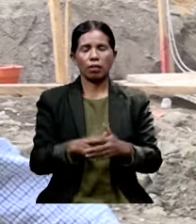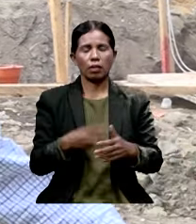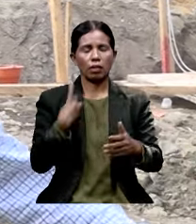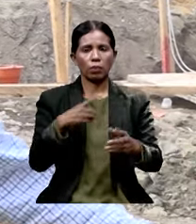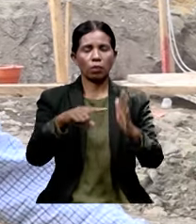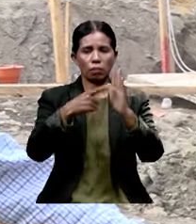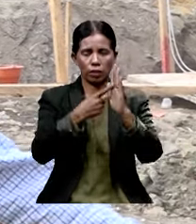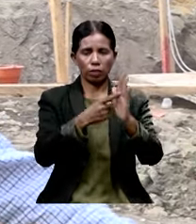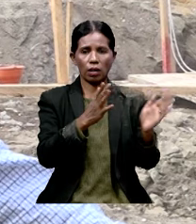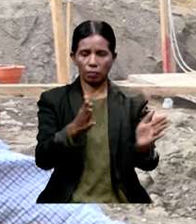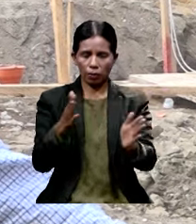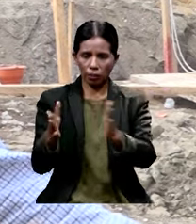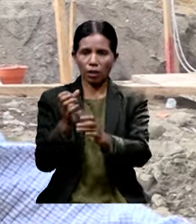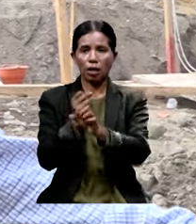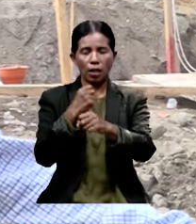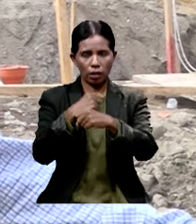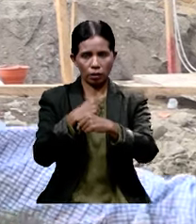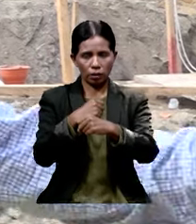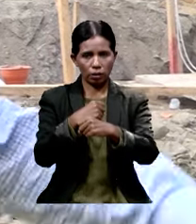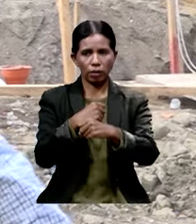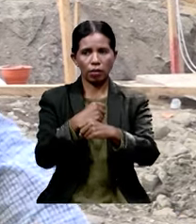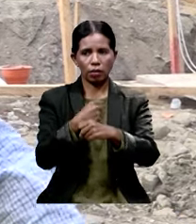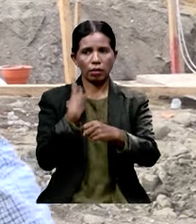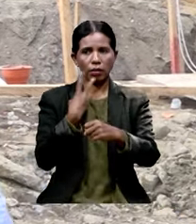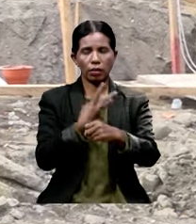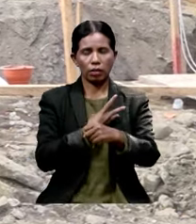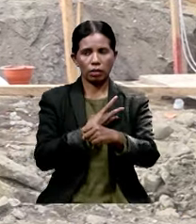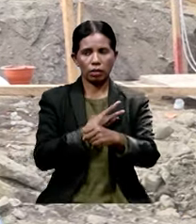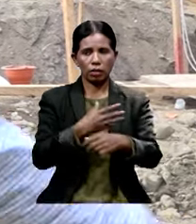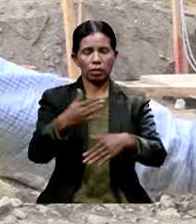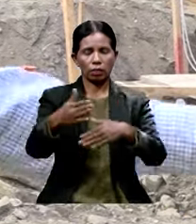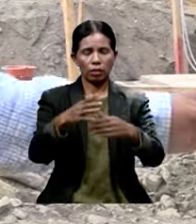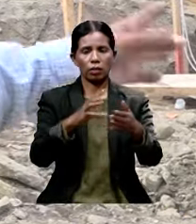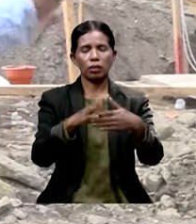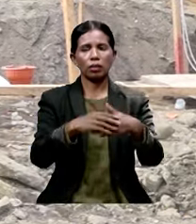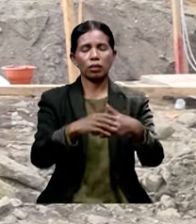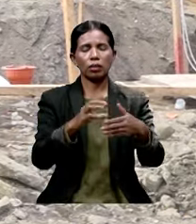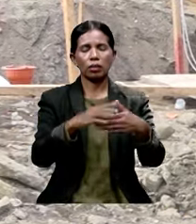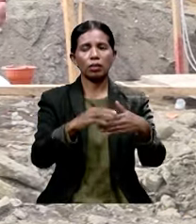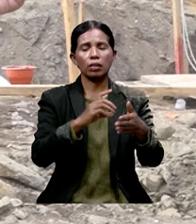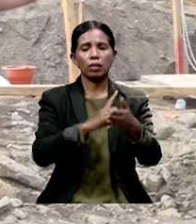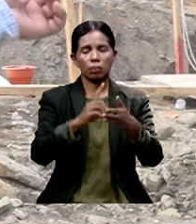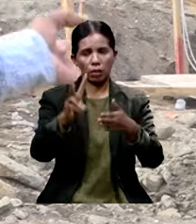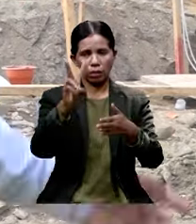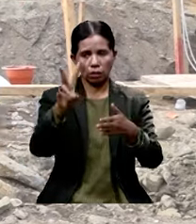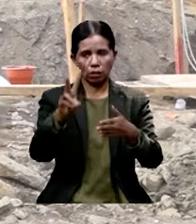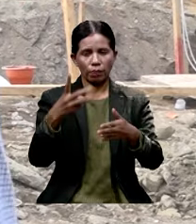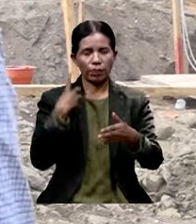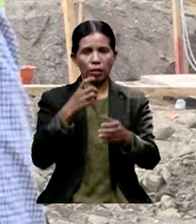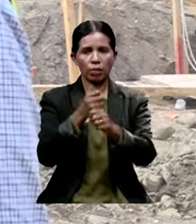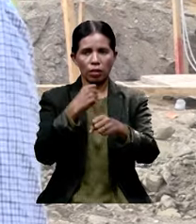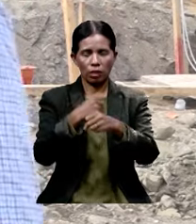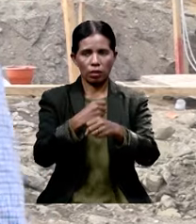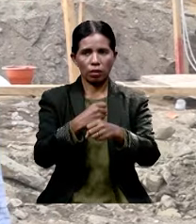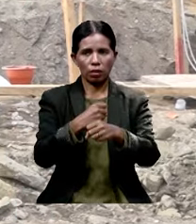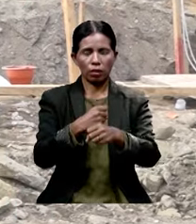persiapan, itu kita sudah mau mendekati 2 minggu. Tapi untuk pekerjaan yang sudah kita lihat sekarang